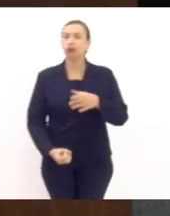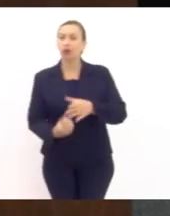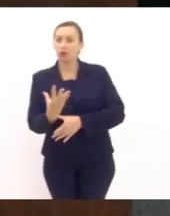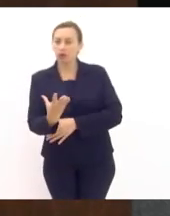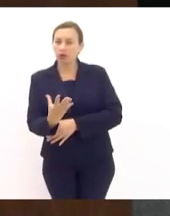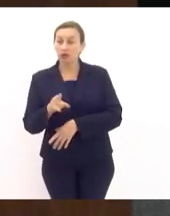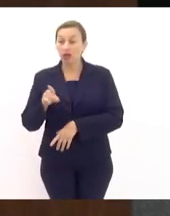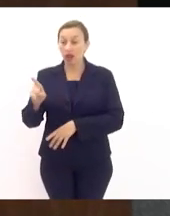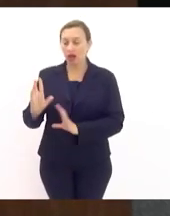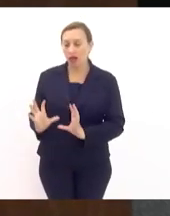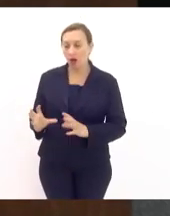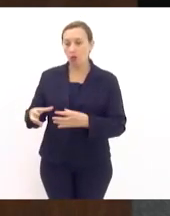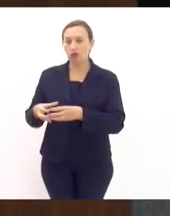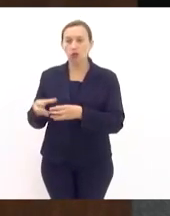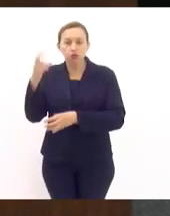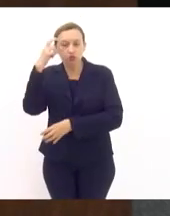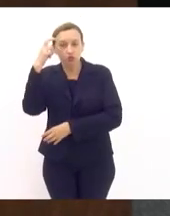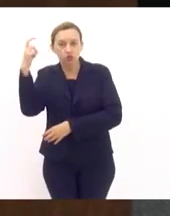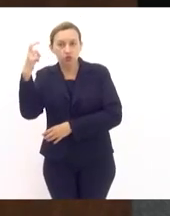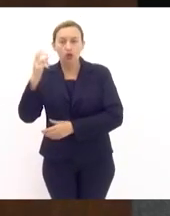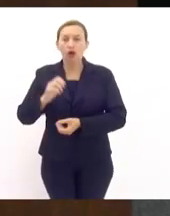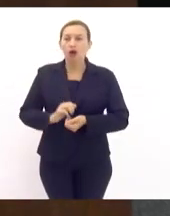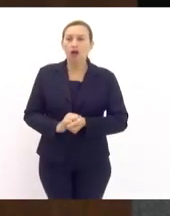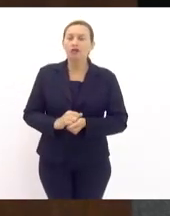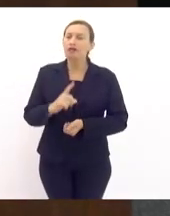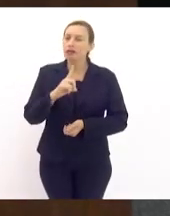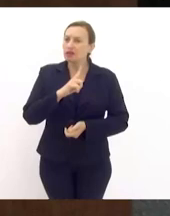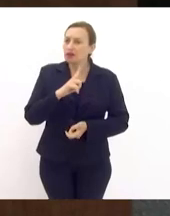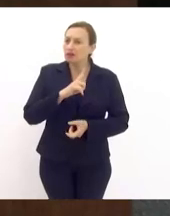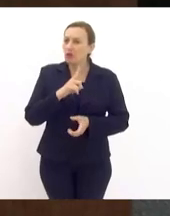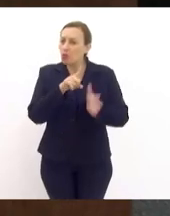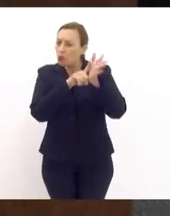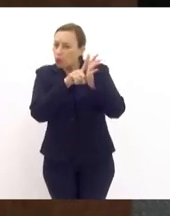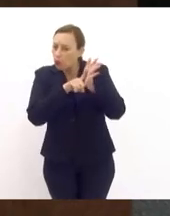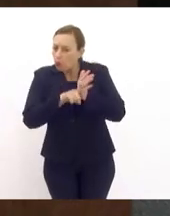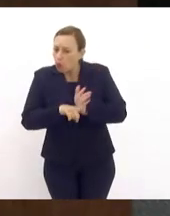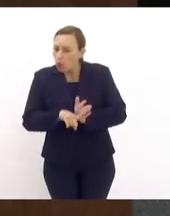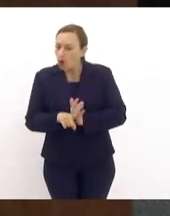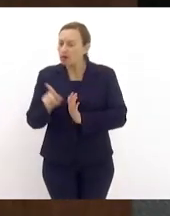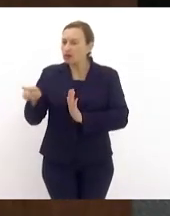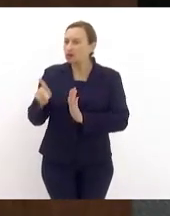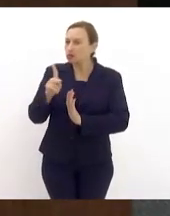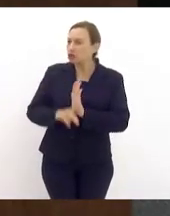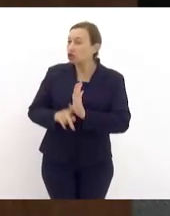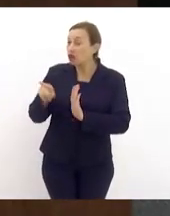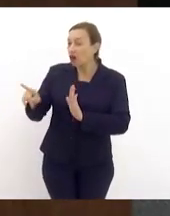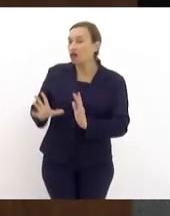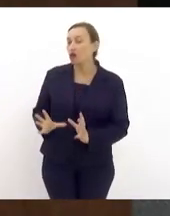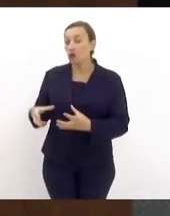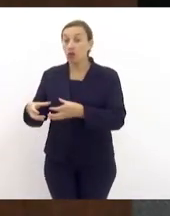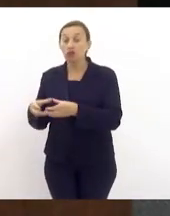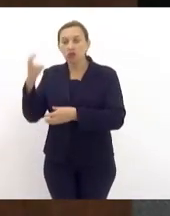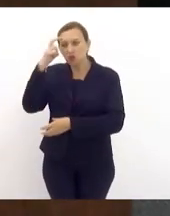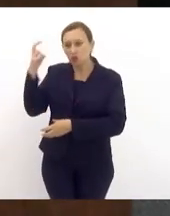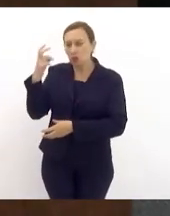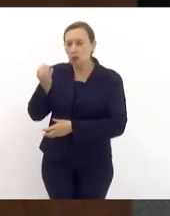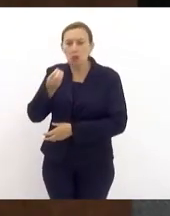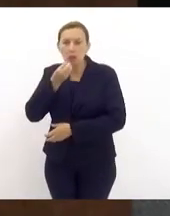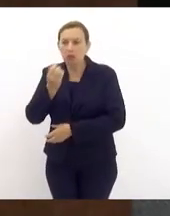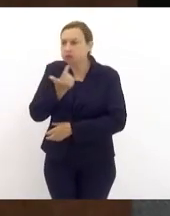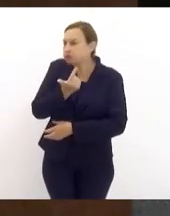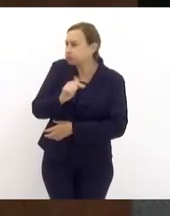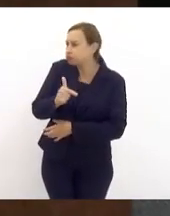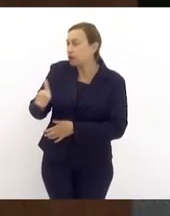muito lá na Comissão de Cultura, de ter feito análise desse projeto lá na Comissão de Cultura. Não tivemos